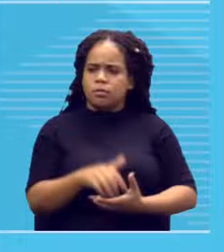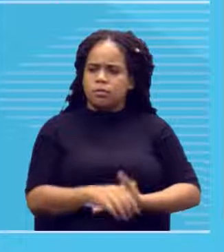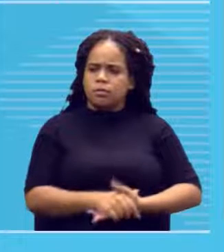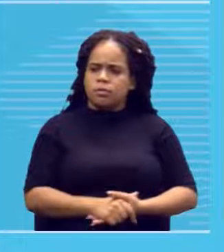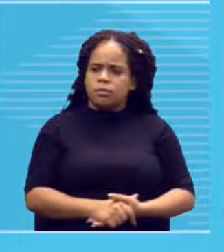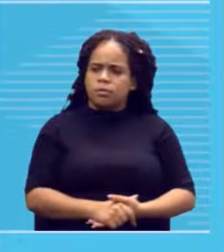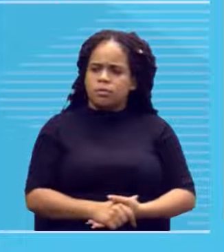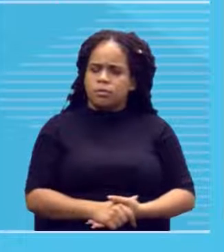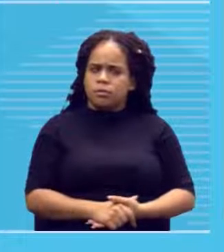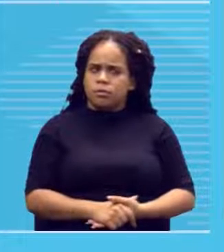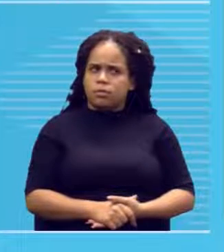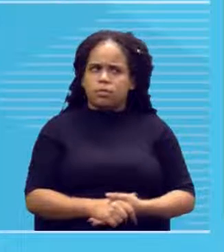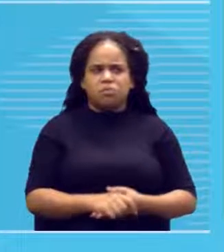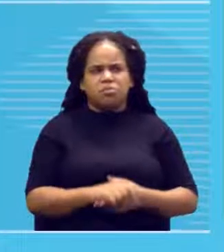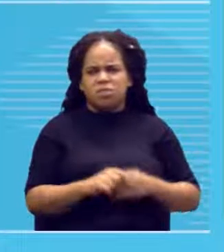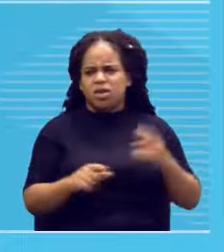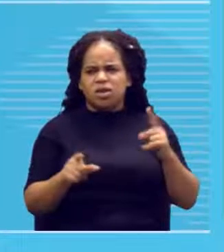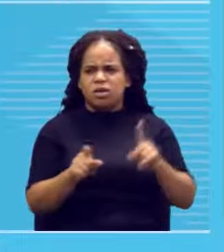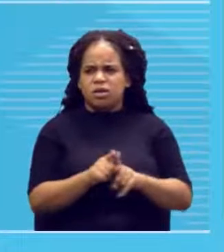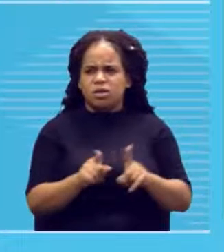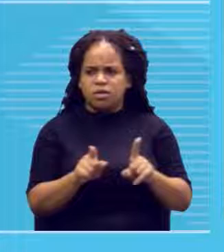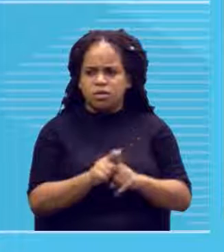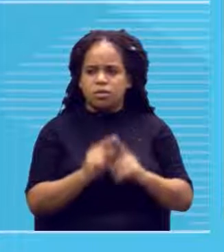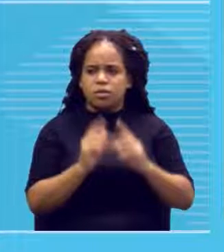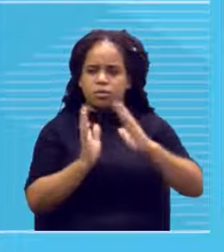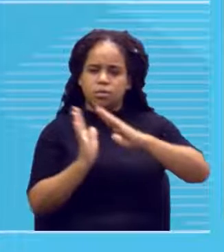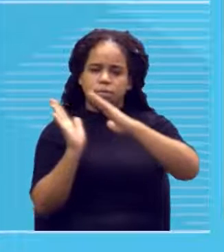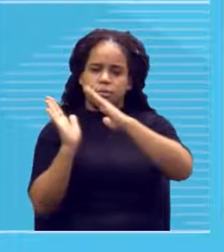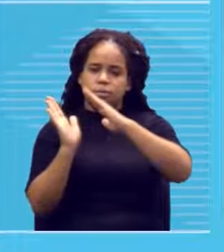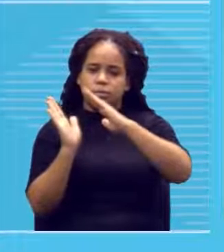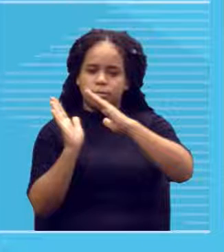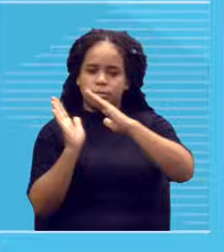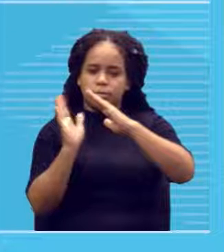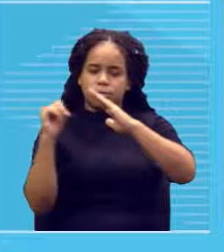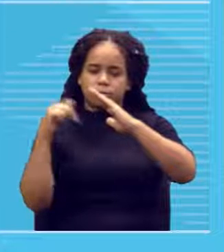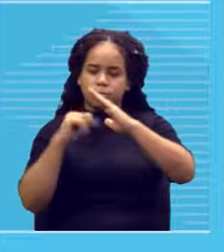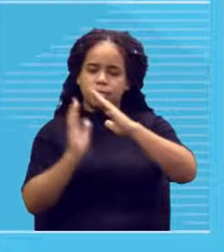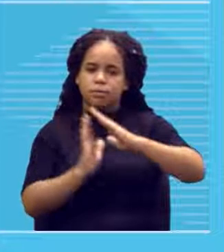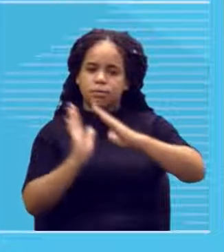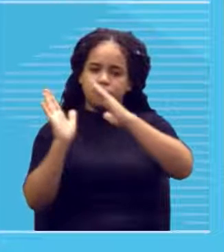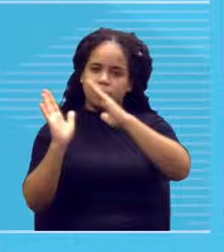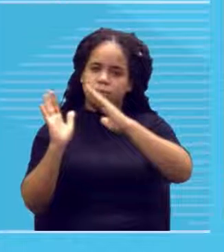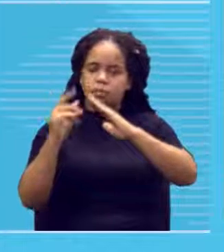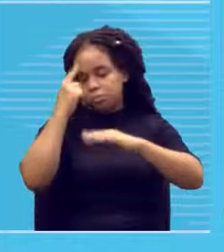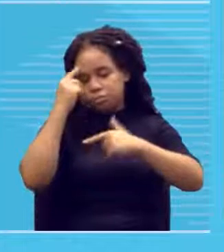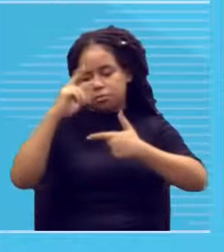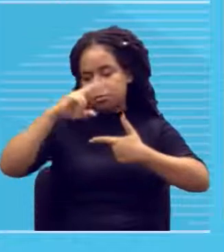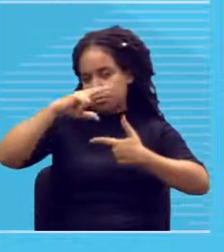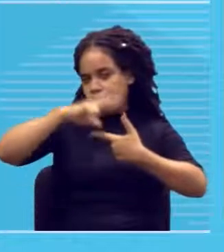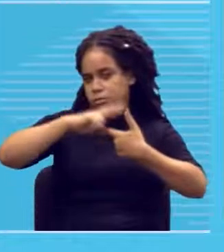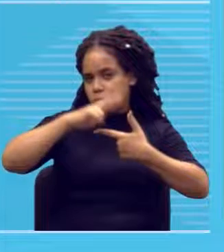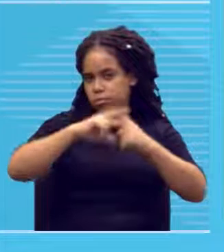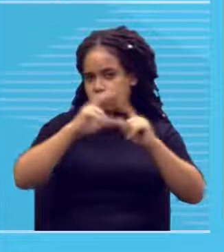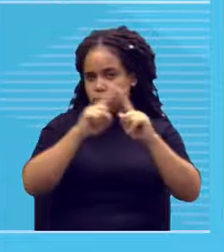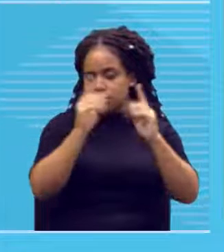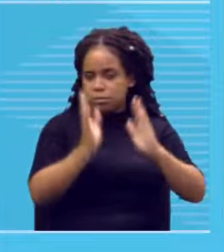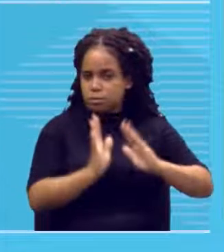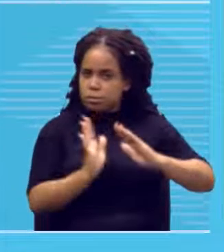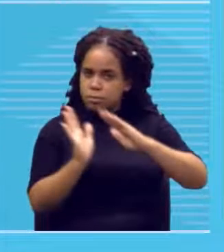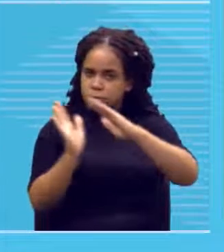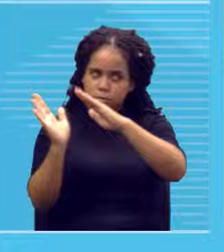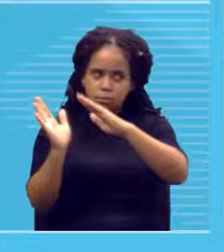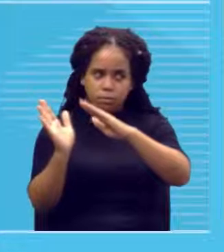paralelogramo meu povo você imagina um retângulo mas esse retângulo inclinado tá